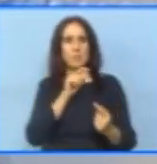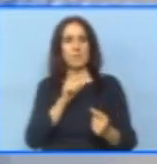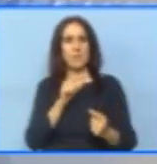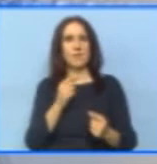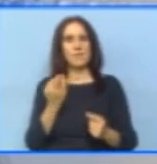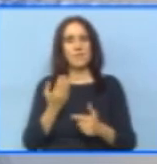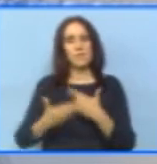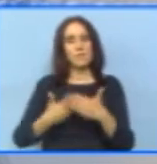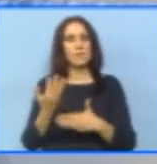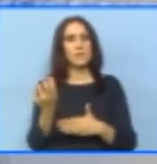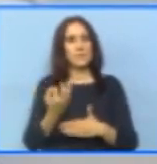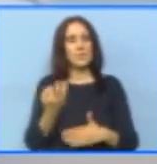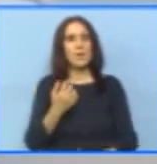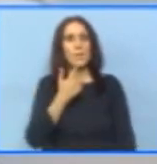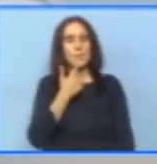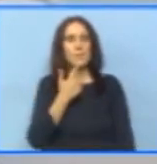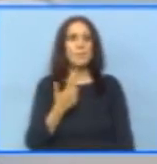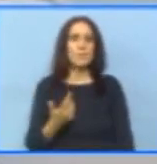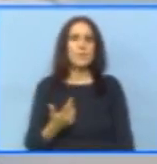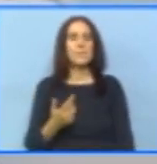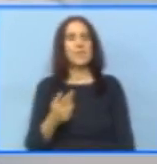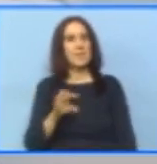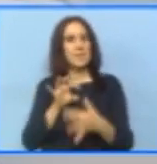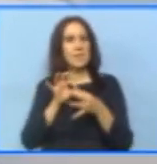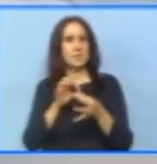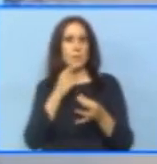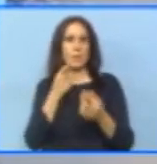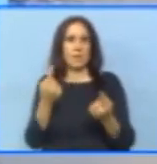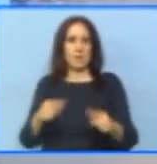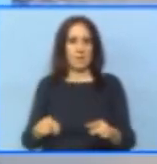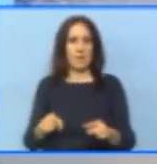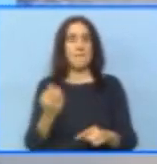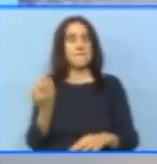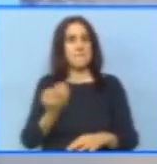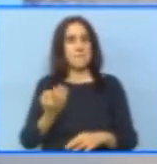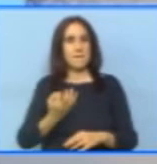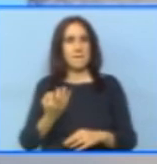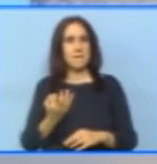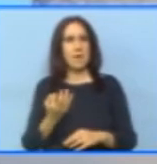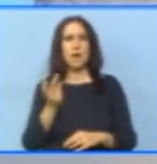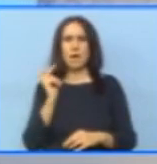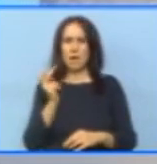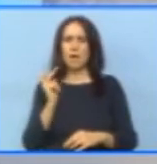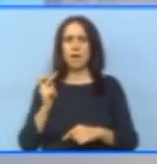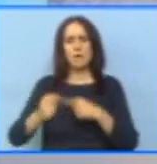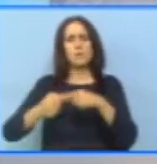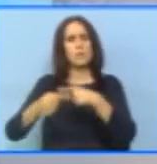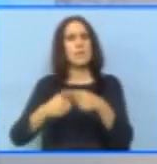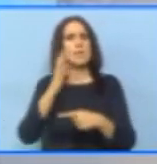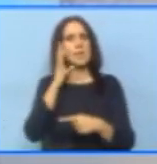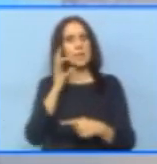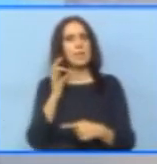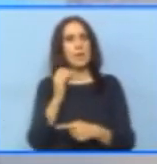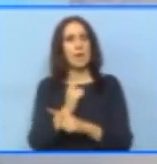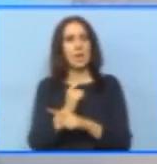e continuamos, de facto, muito... porque há esta ligação muito grande. Apesar de ter havido anos e anos de uma tentativa de